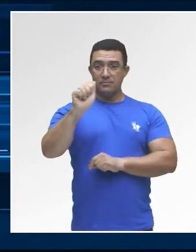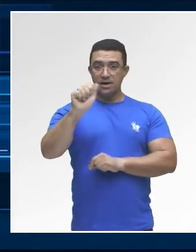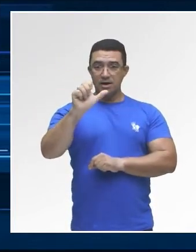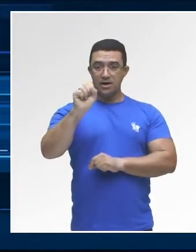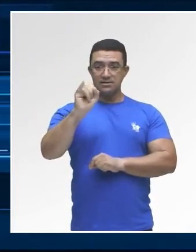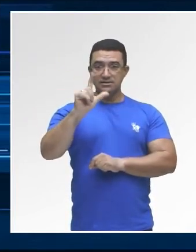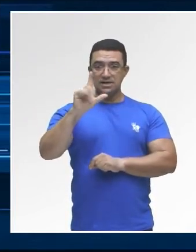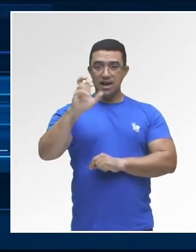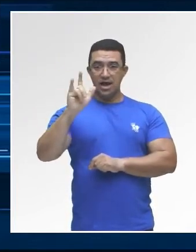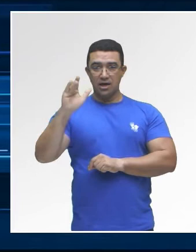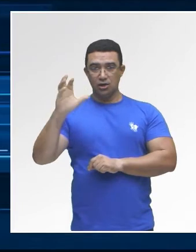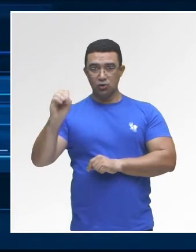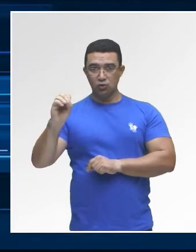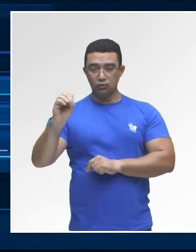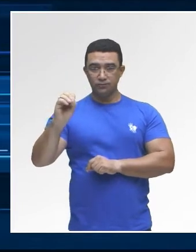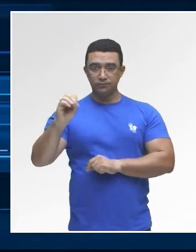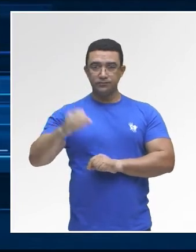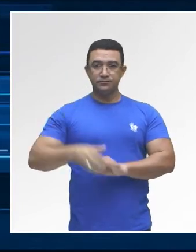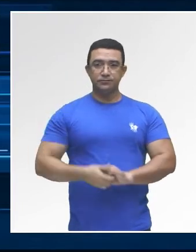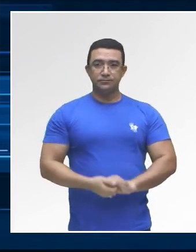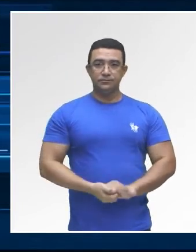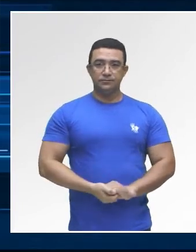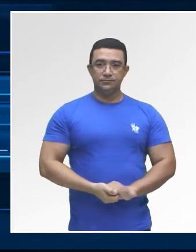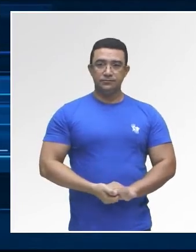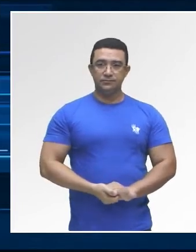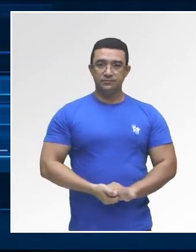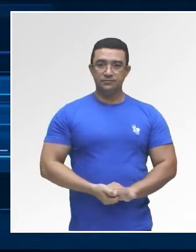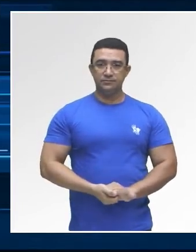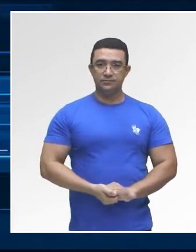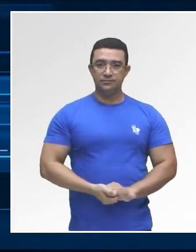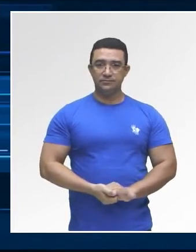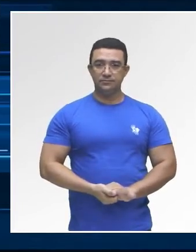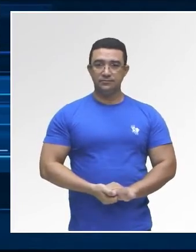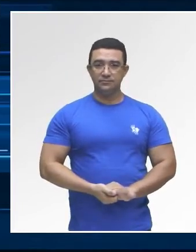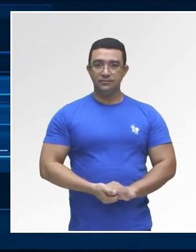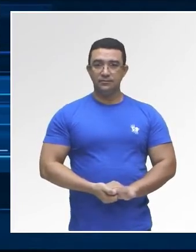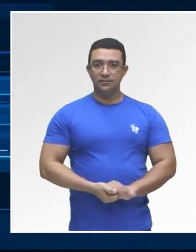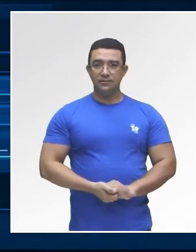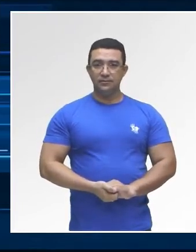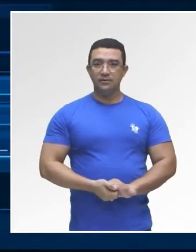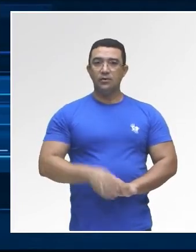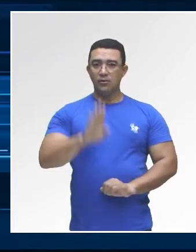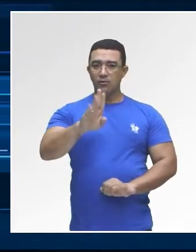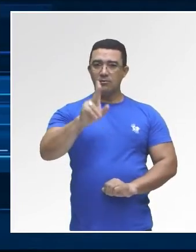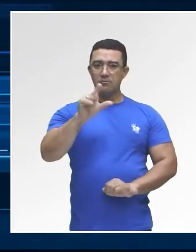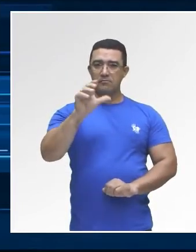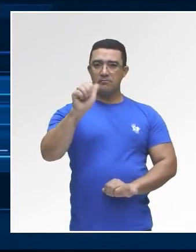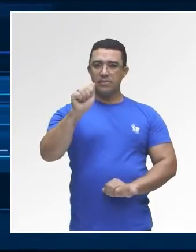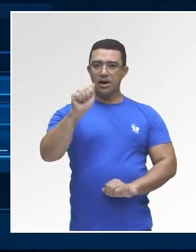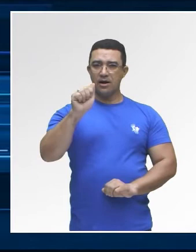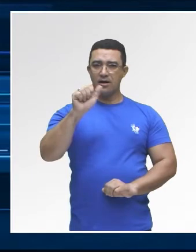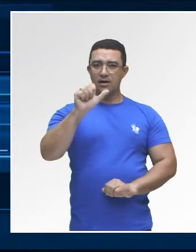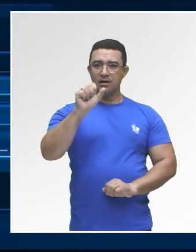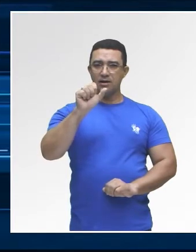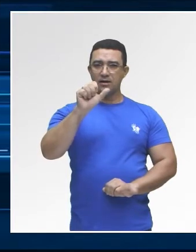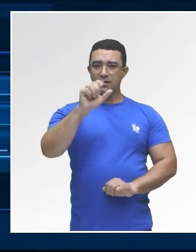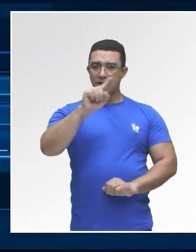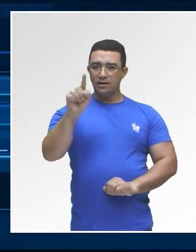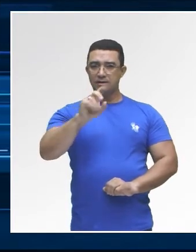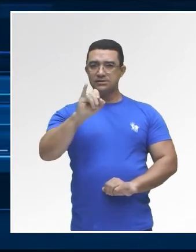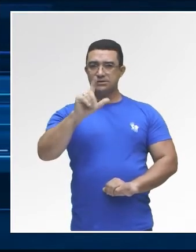Brazilians. Tem um S lá no final, people, porque são eles 2, certo? Se eu quisesse falar que eu sou brasileira, eu